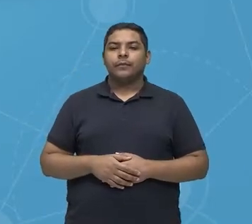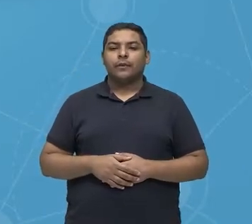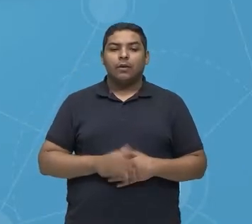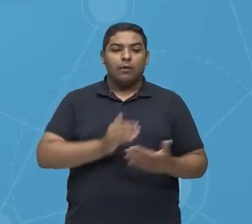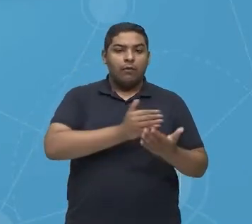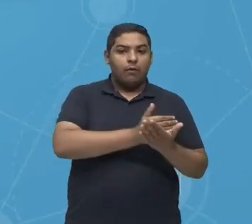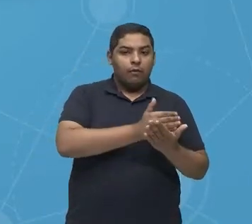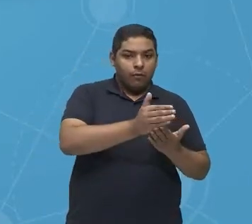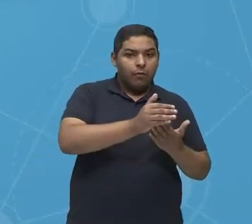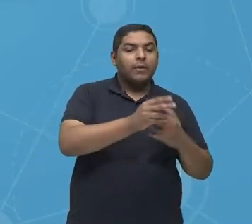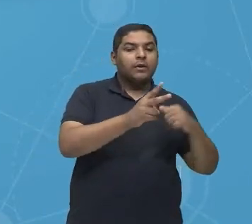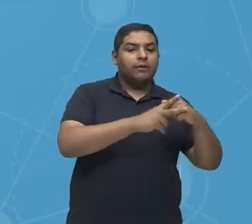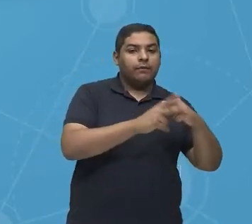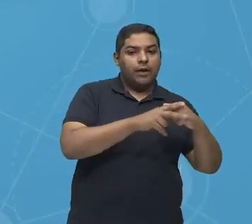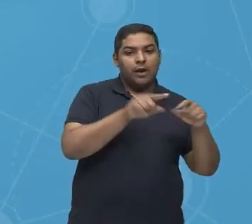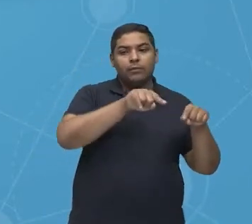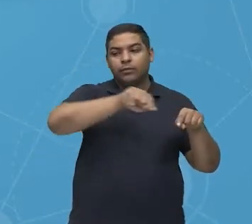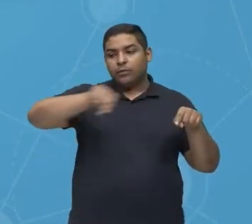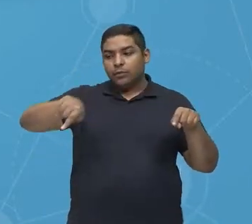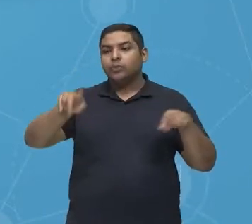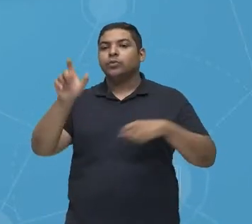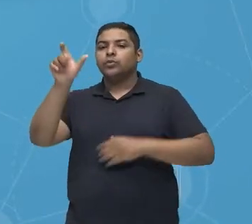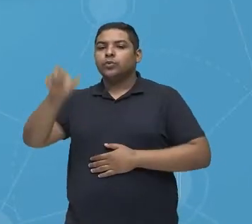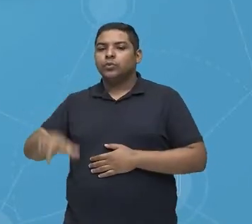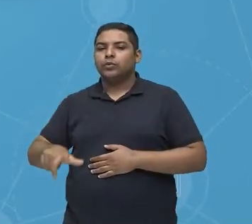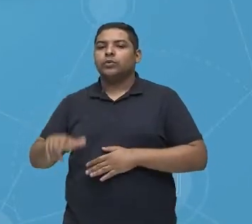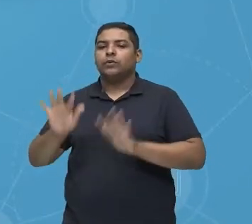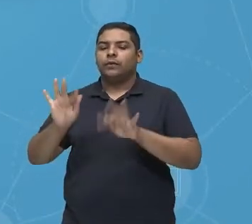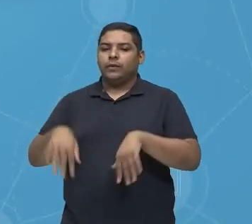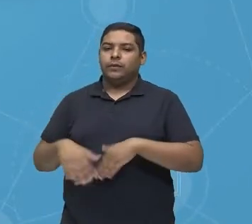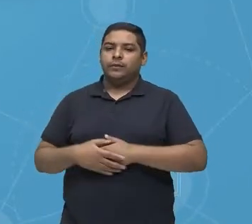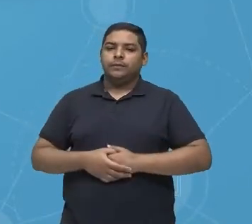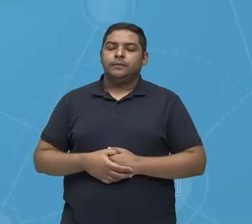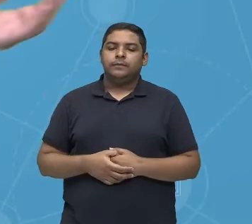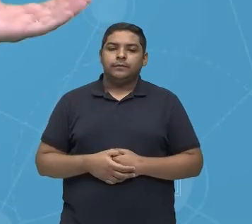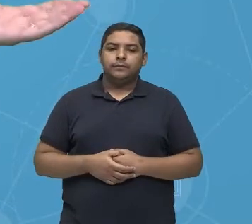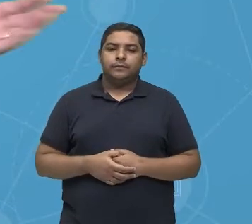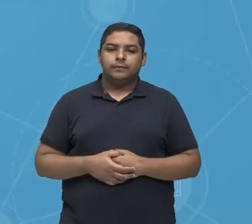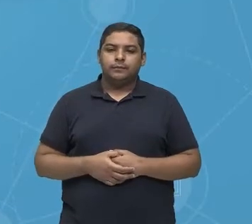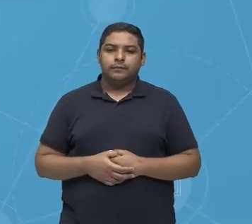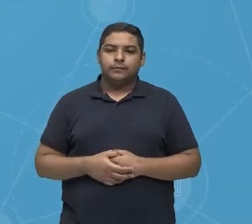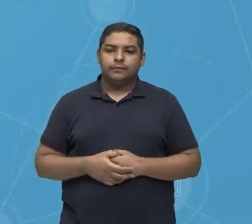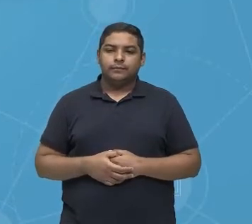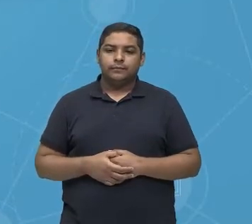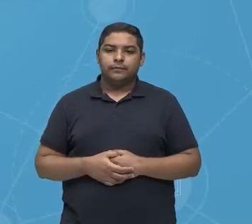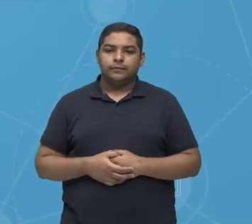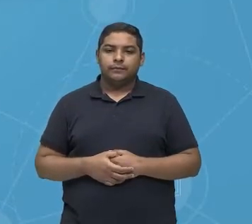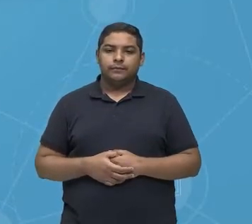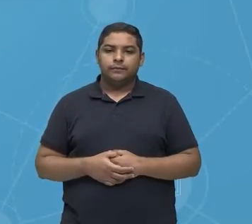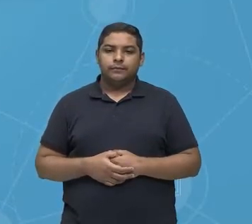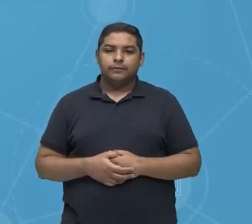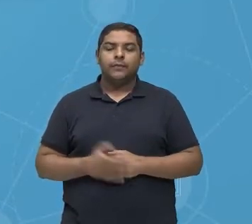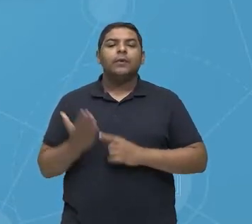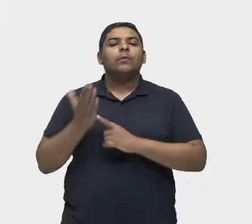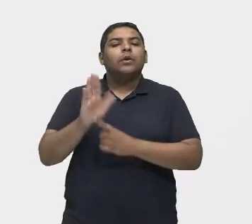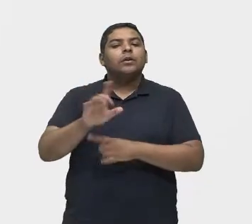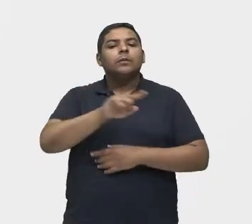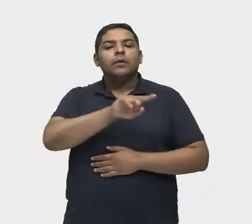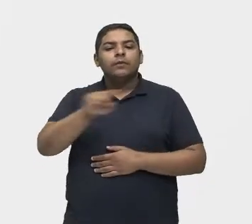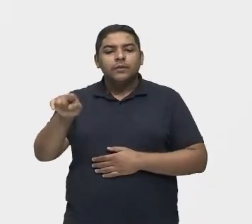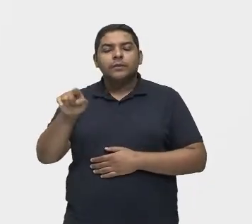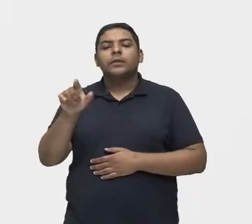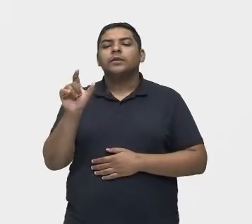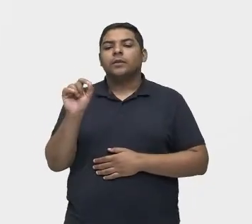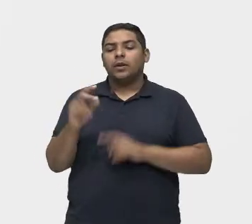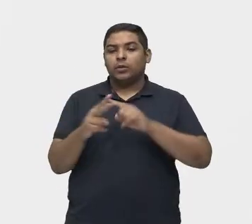e o verbo to be. Então, ele vai sempre iniciar com was ou então com were. Vou mostrar para vocês um pouquinho mais